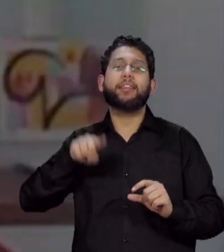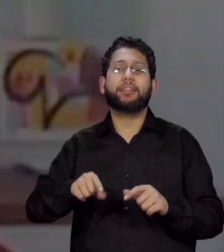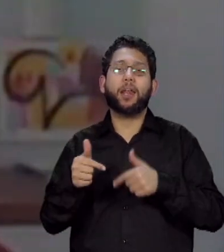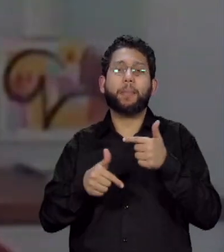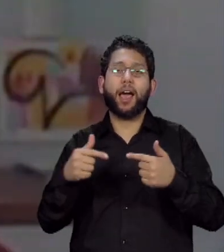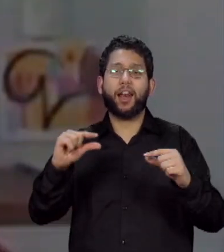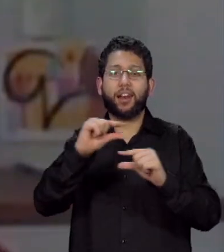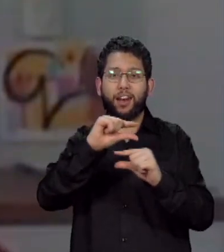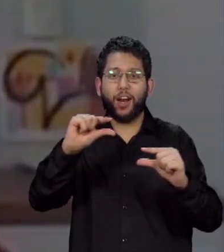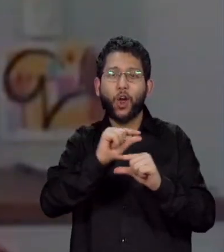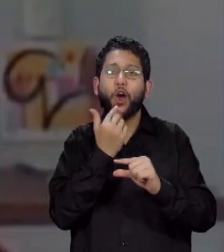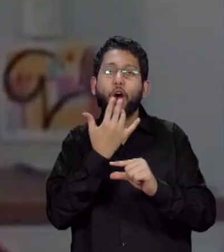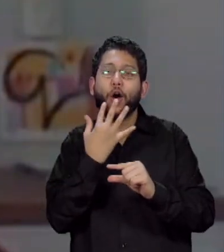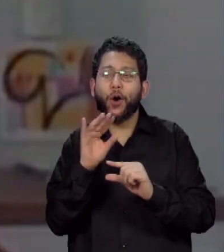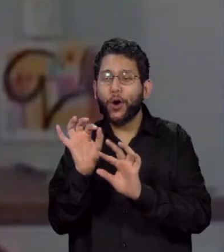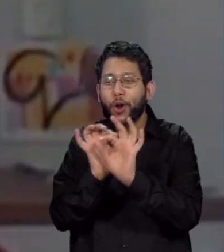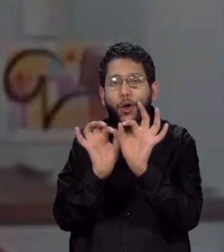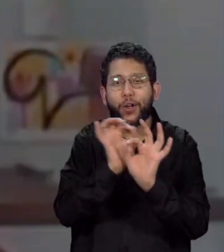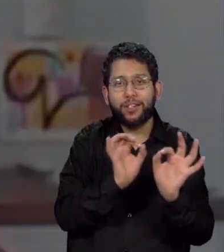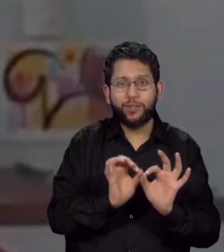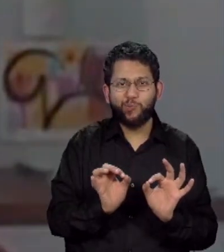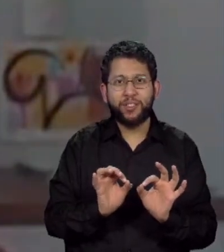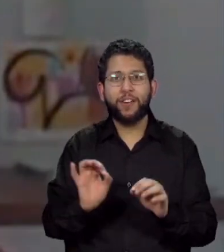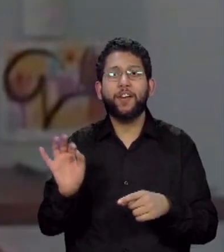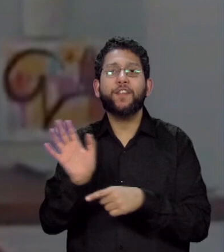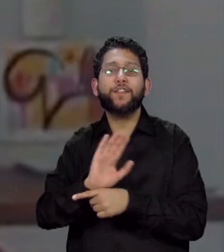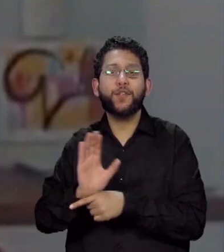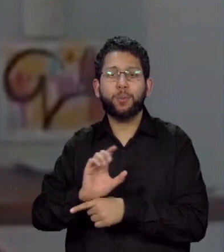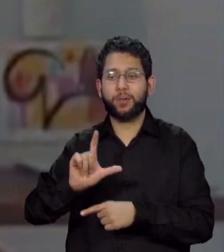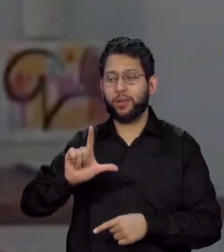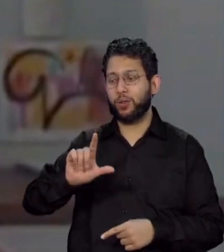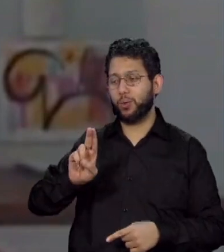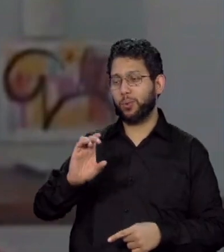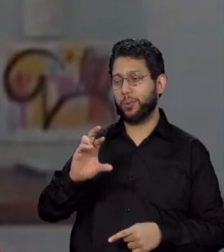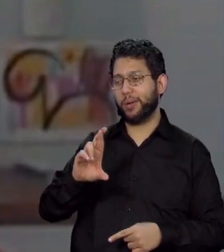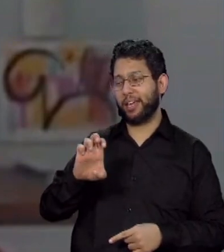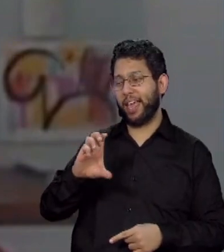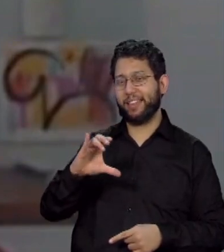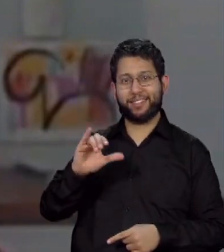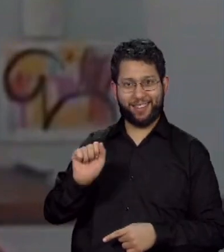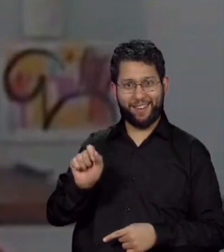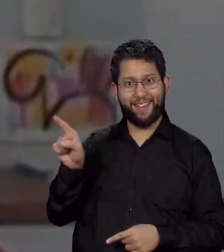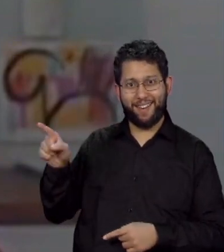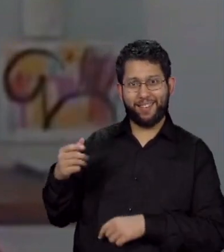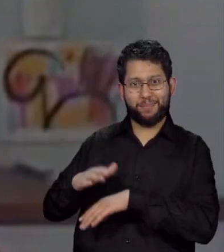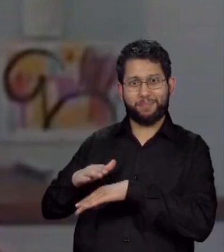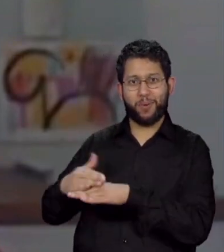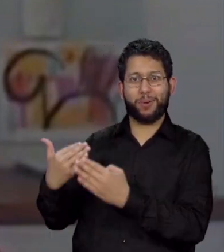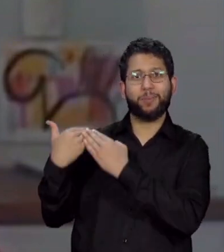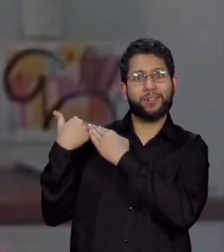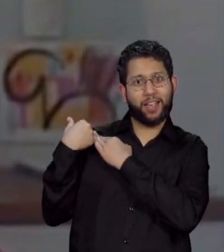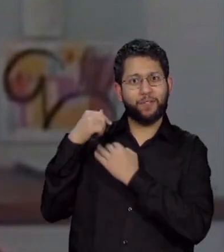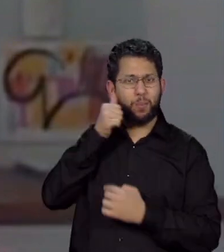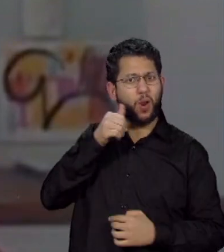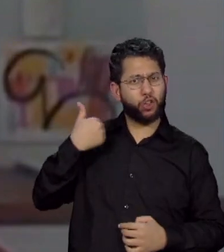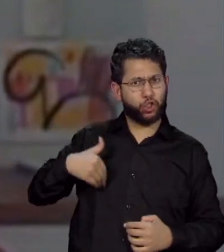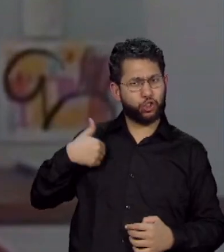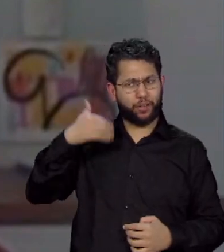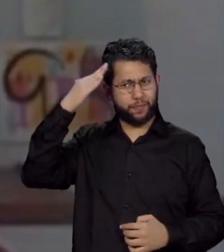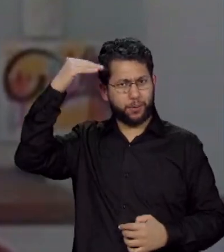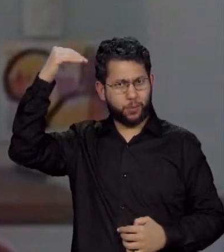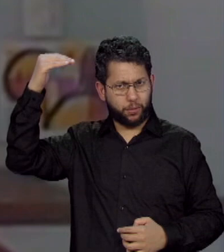Ela foi a colorista dos filmes da Lucrécia Martel, né, que é uma argentina que tem muita projeção